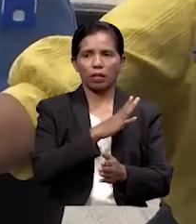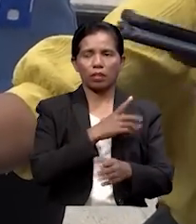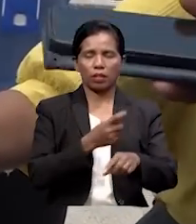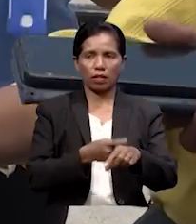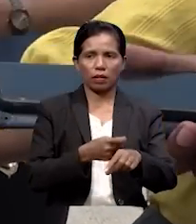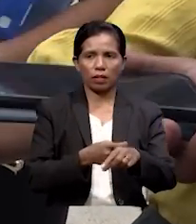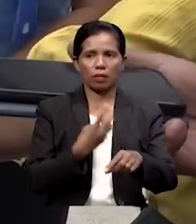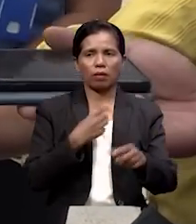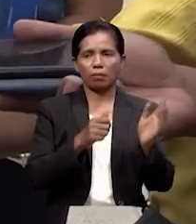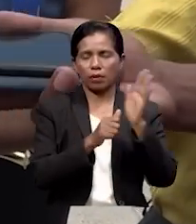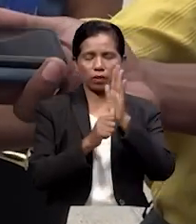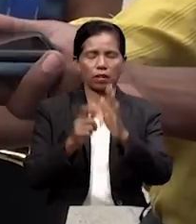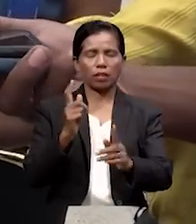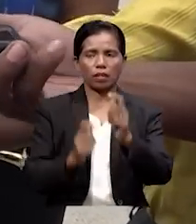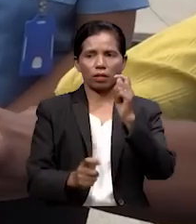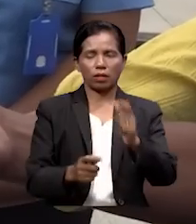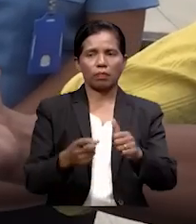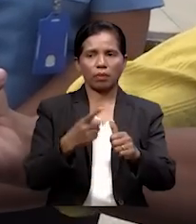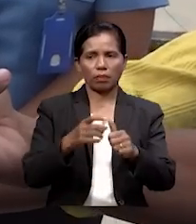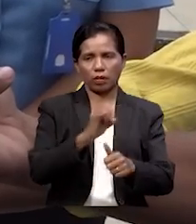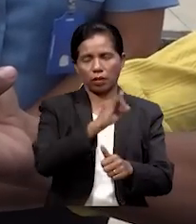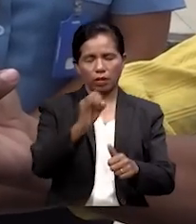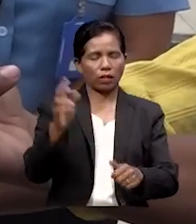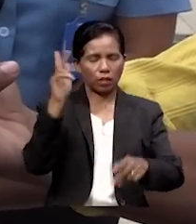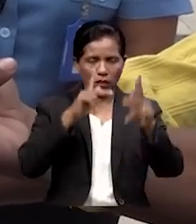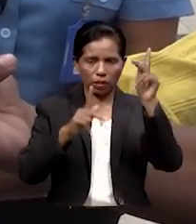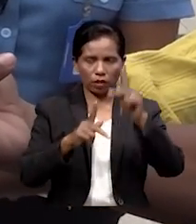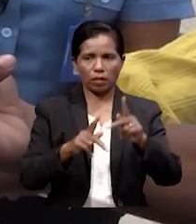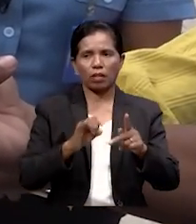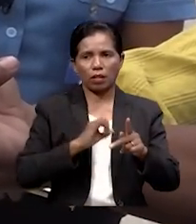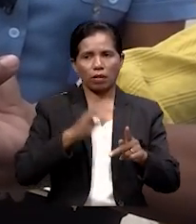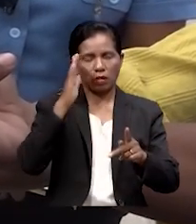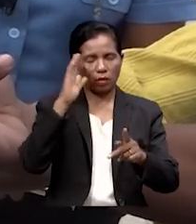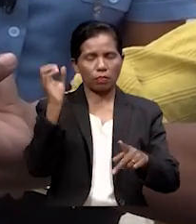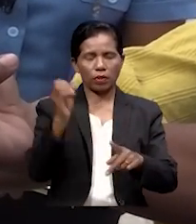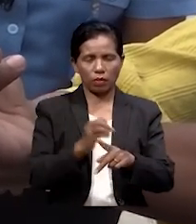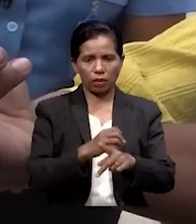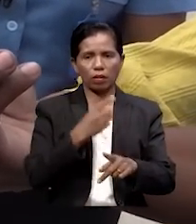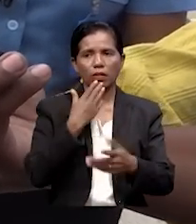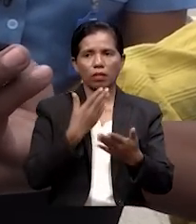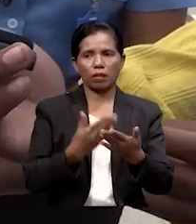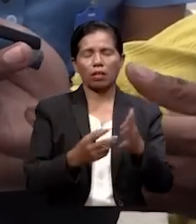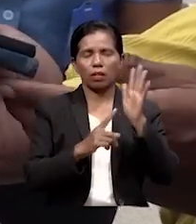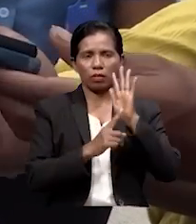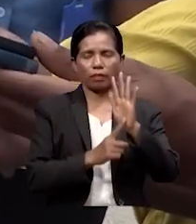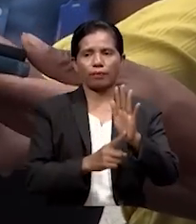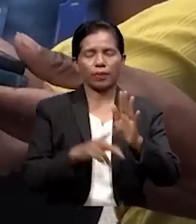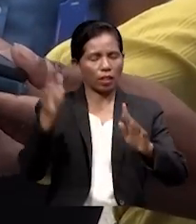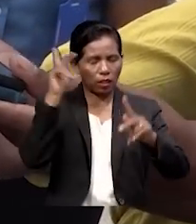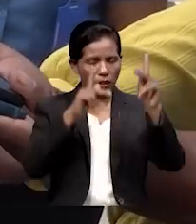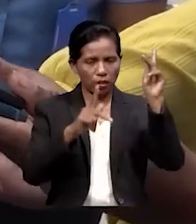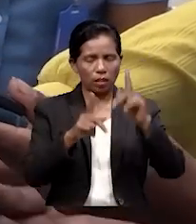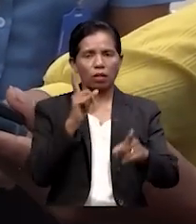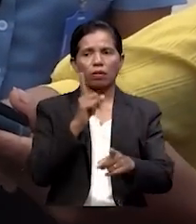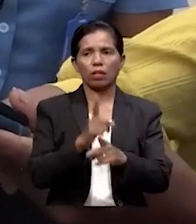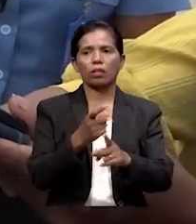depois apresenta para tribunal para primeiro interrogatório. Caso né, sim, não é oportunidade de para tomos. Caso né, lolos